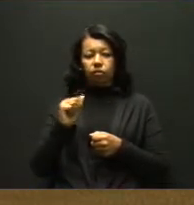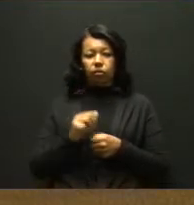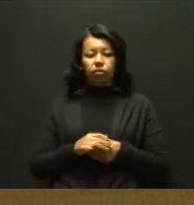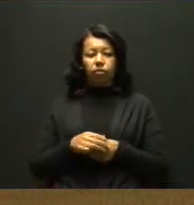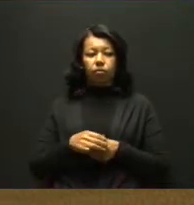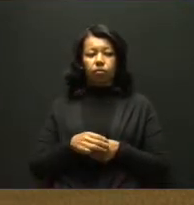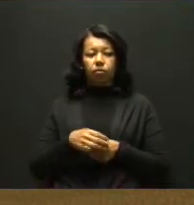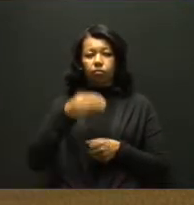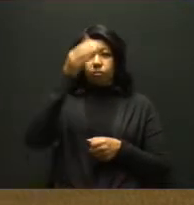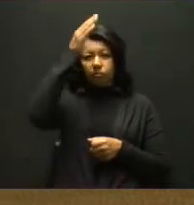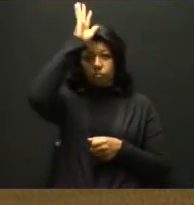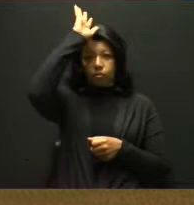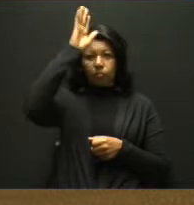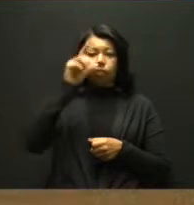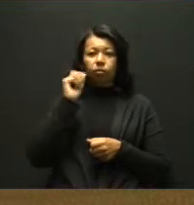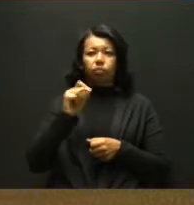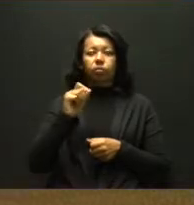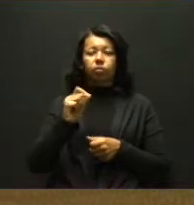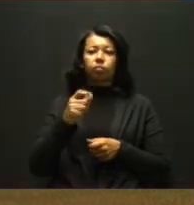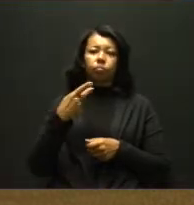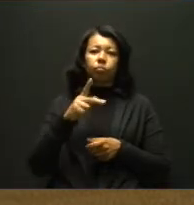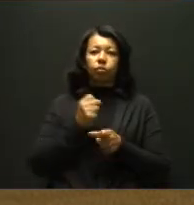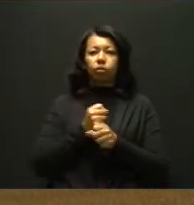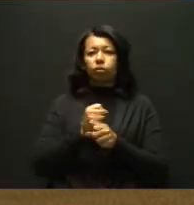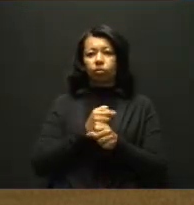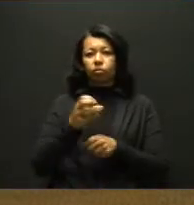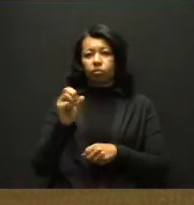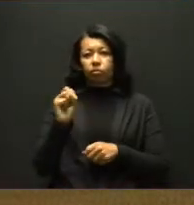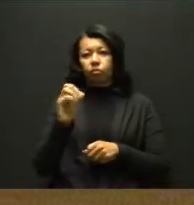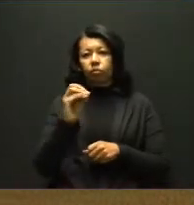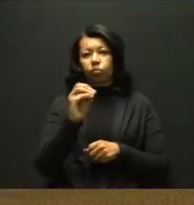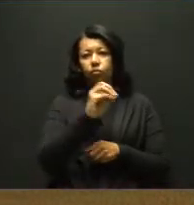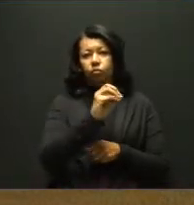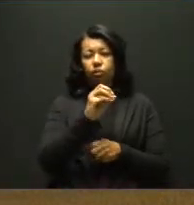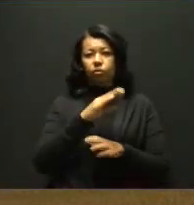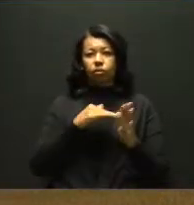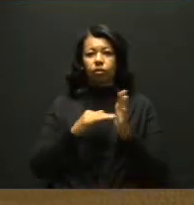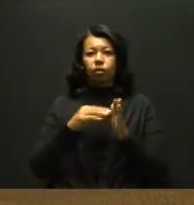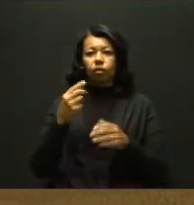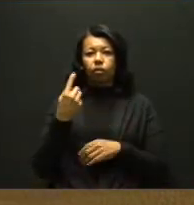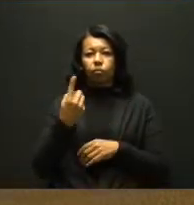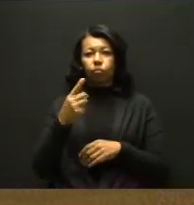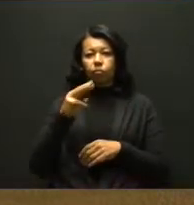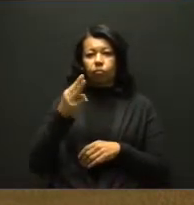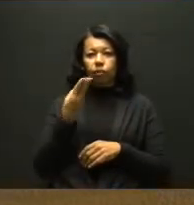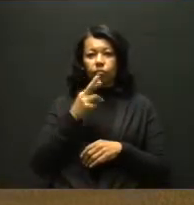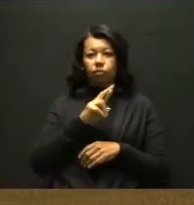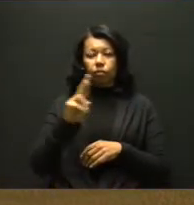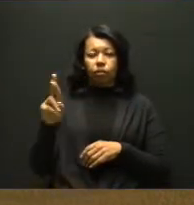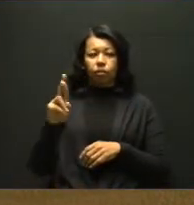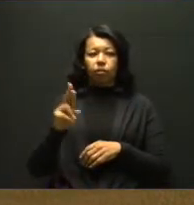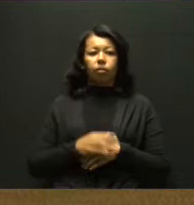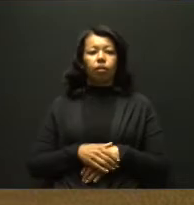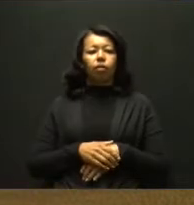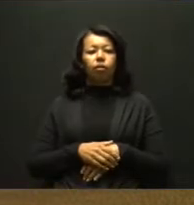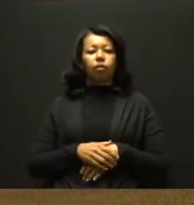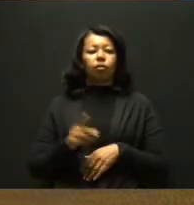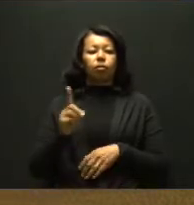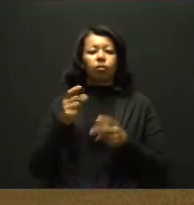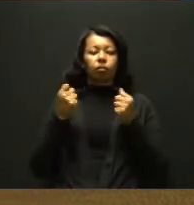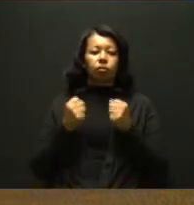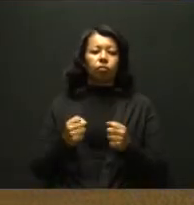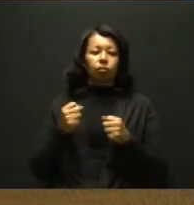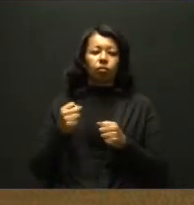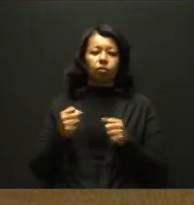que giraria em torno e por ano e de 800 a 1 milhão de reais 800 mil e um milhão de reais e não precisariam estar passando por isso